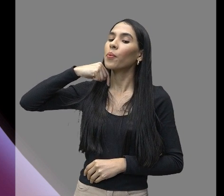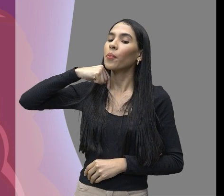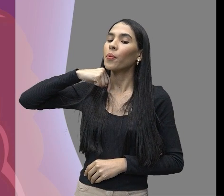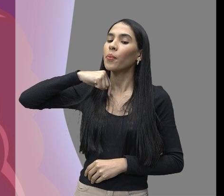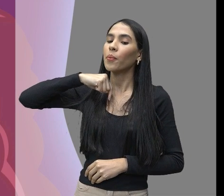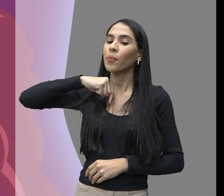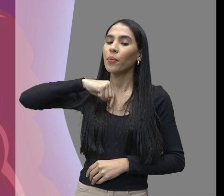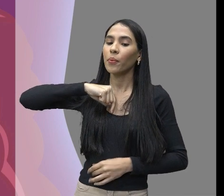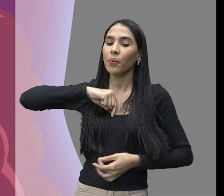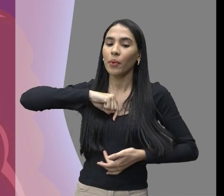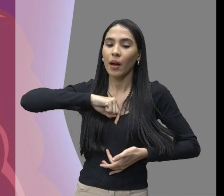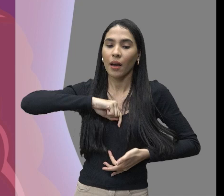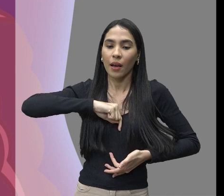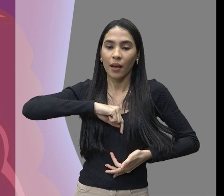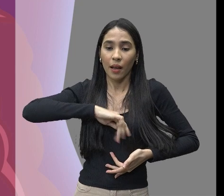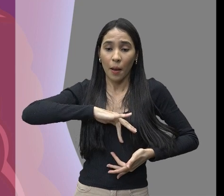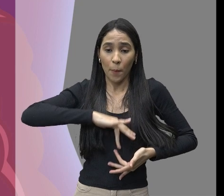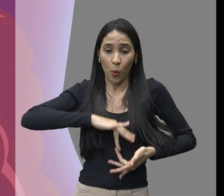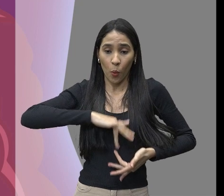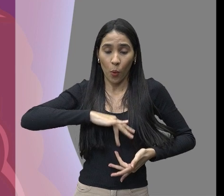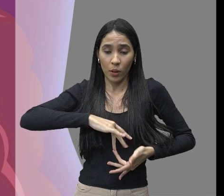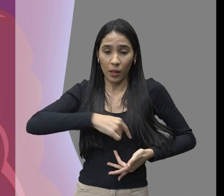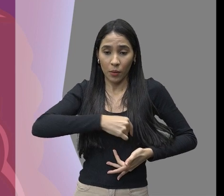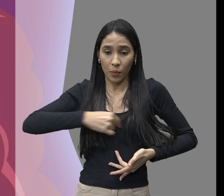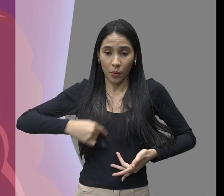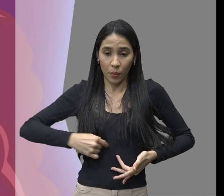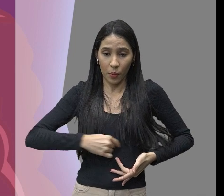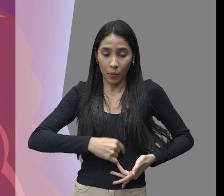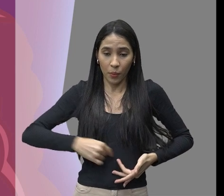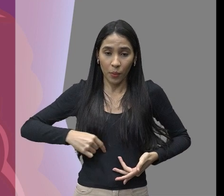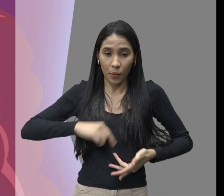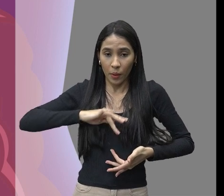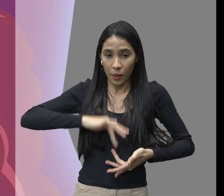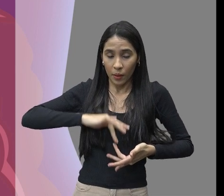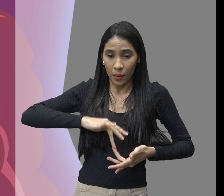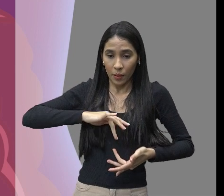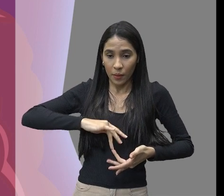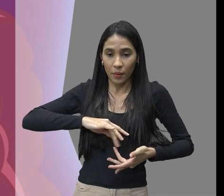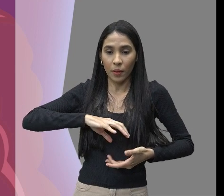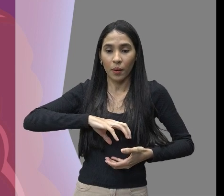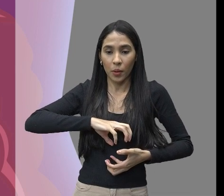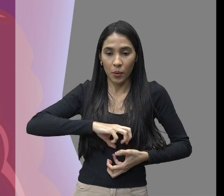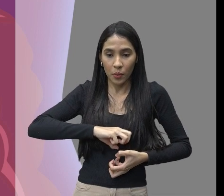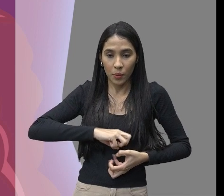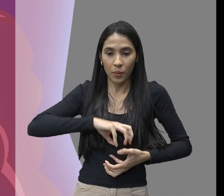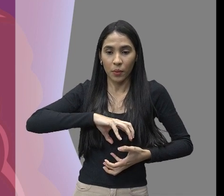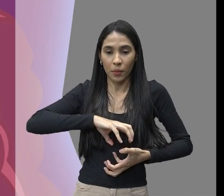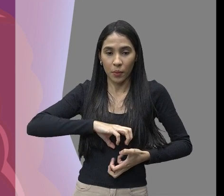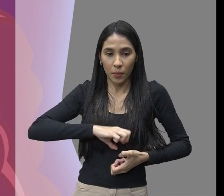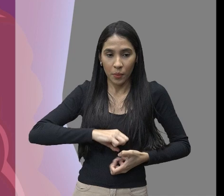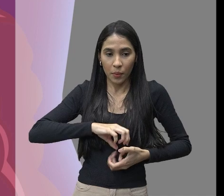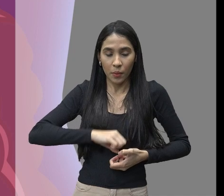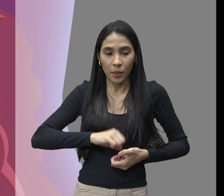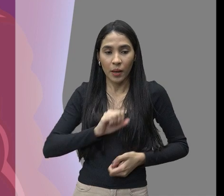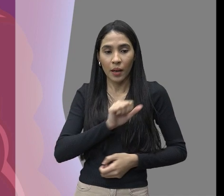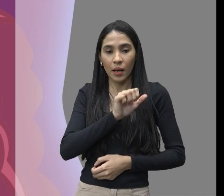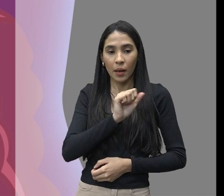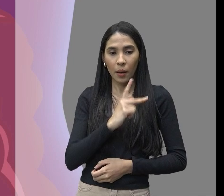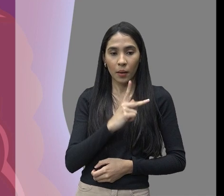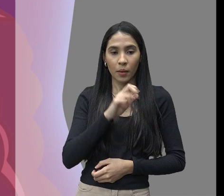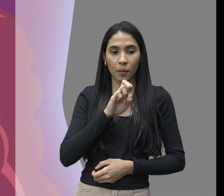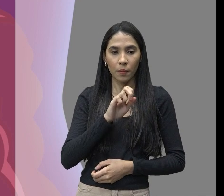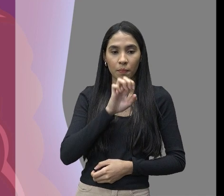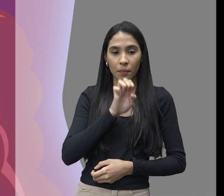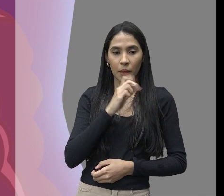e finalmente chega ao estômago, onde a carne de hambúrguer será digerida através da enzima pepsina, presente